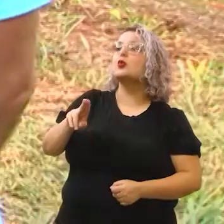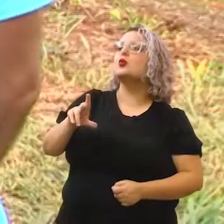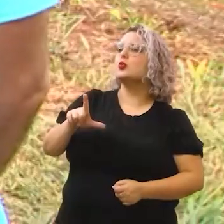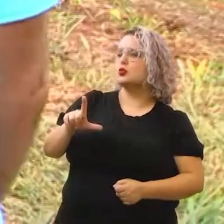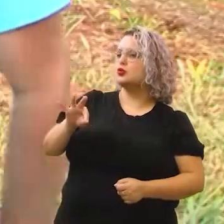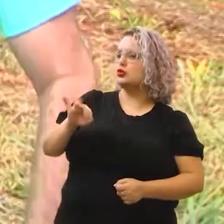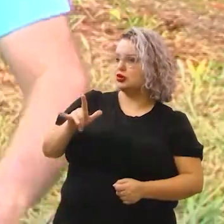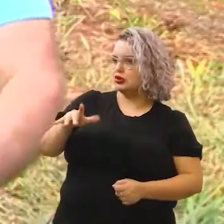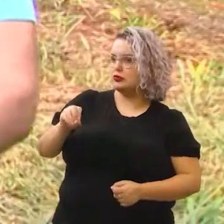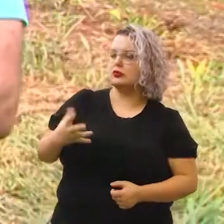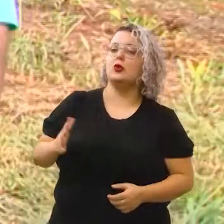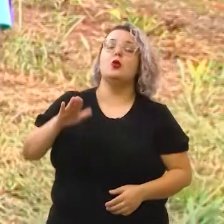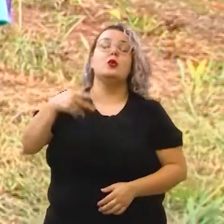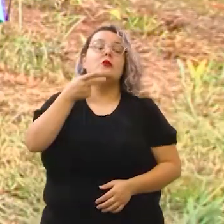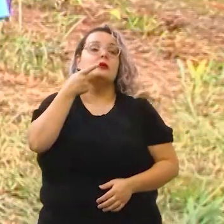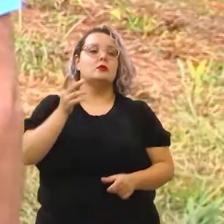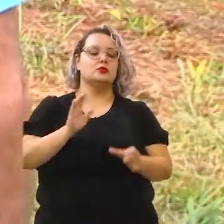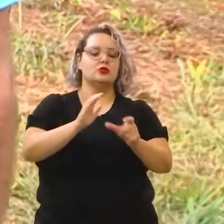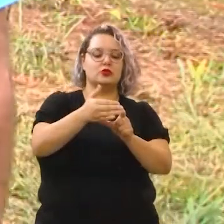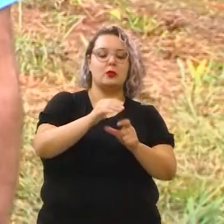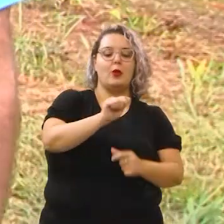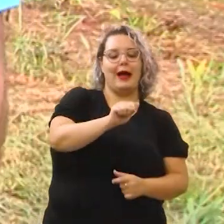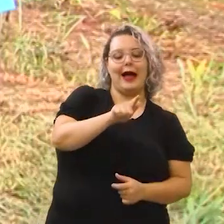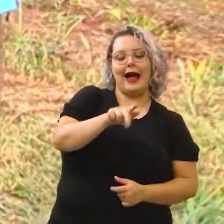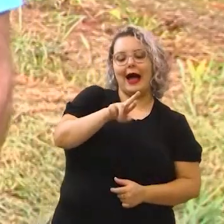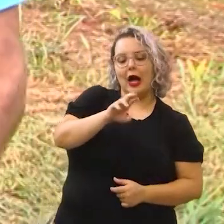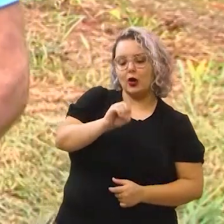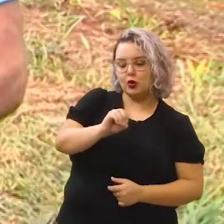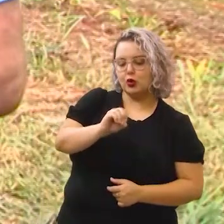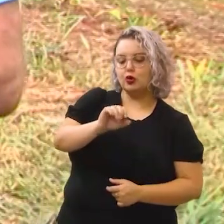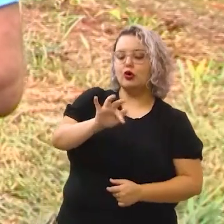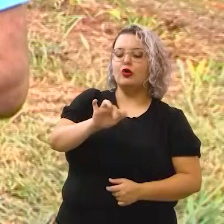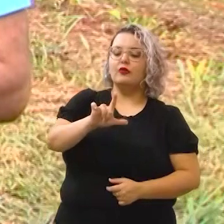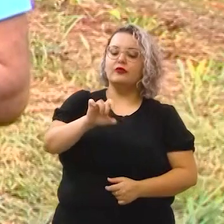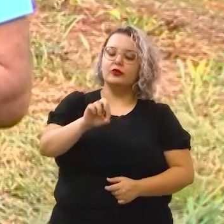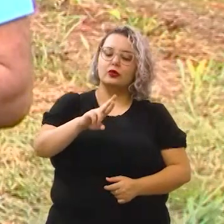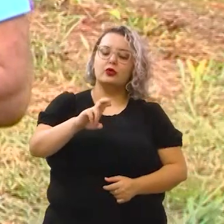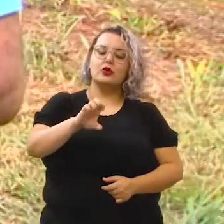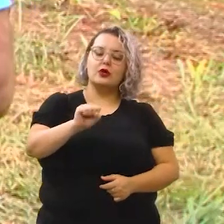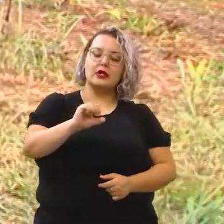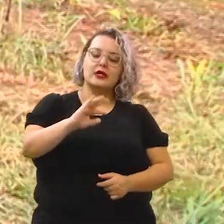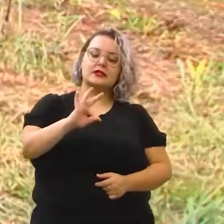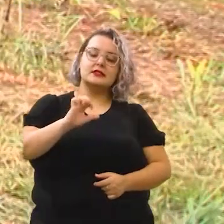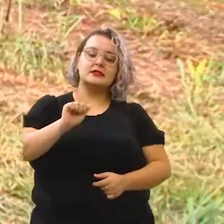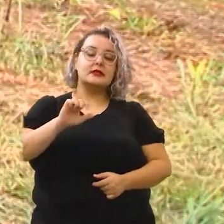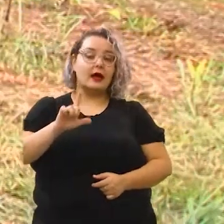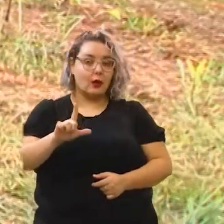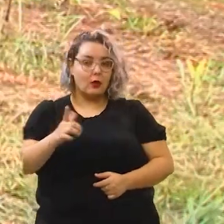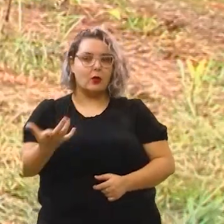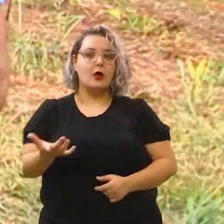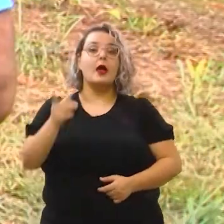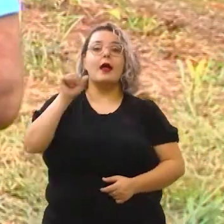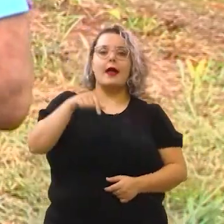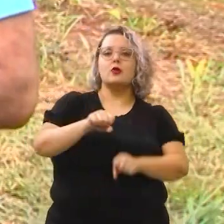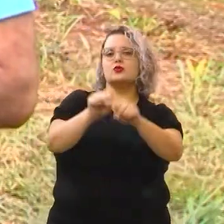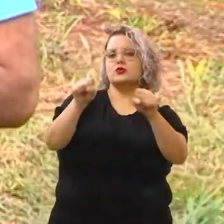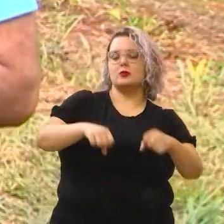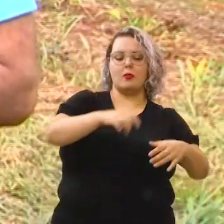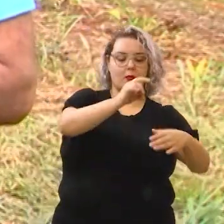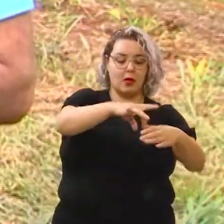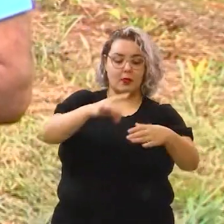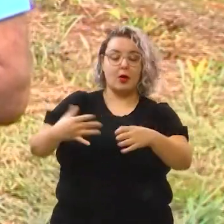de um sistema agroflorestal, é um sistema de produção agrícola, que vai ter